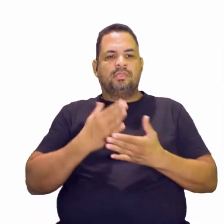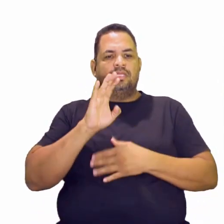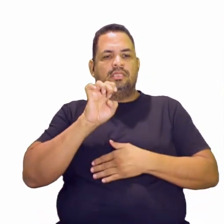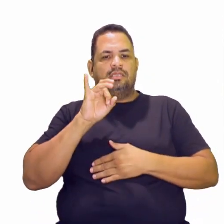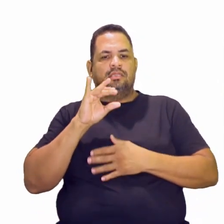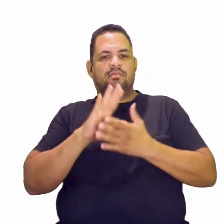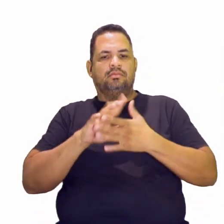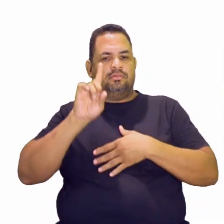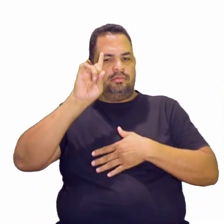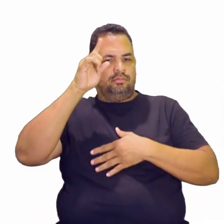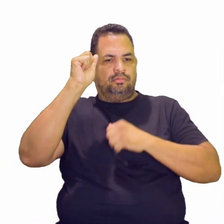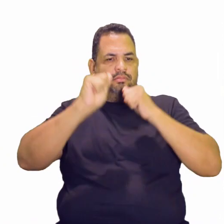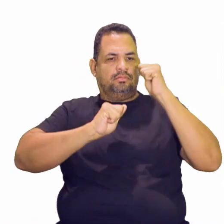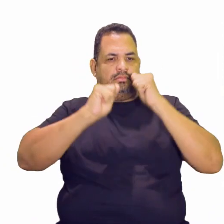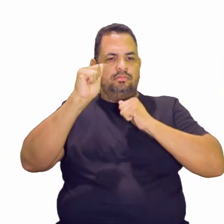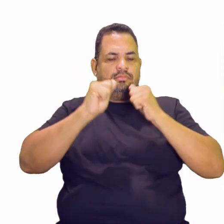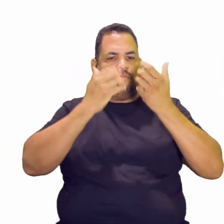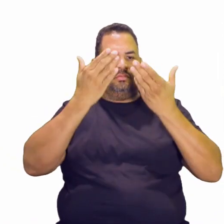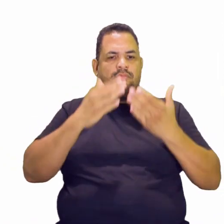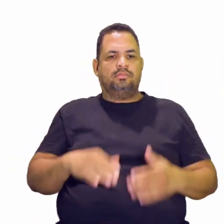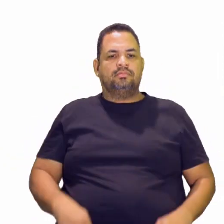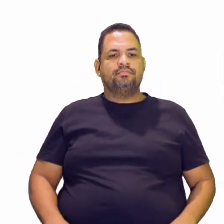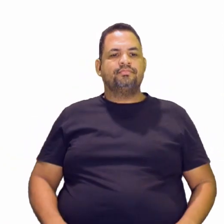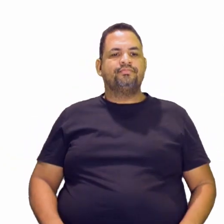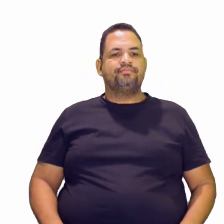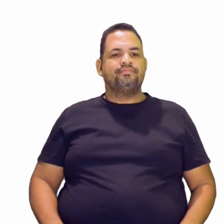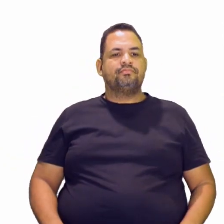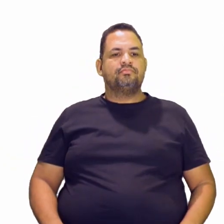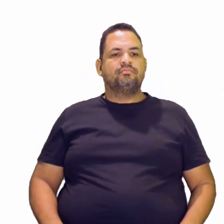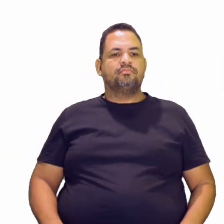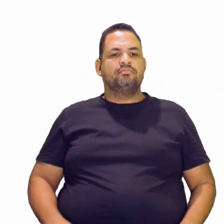entretenimento inventada pela indústria fonográfica,